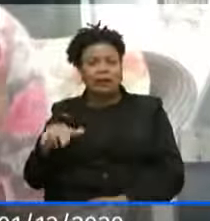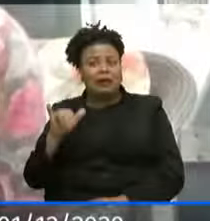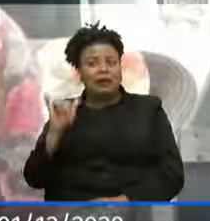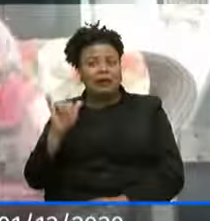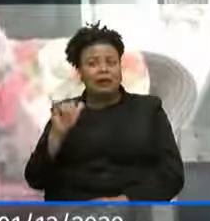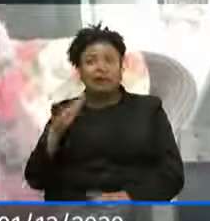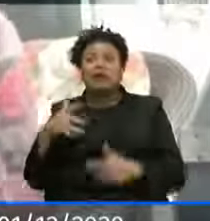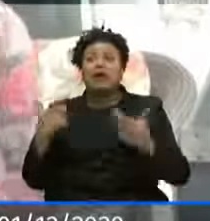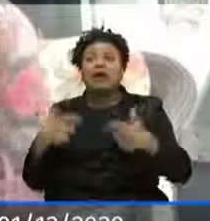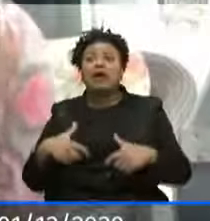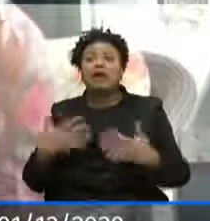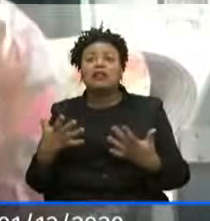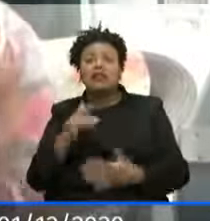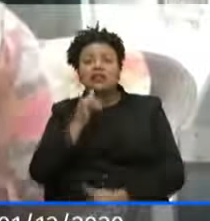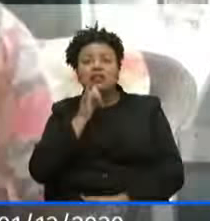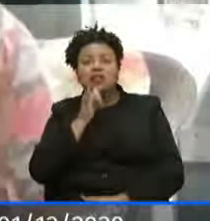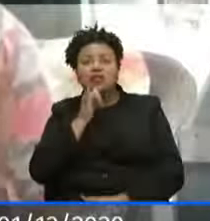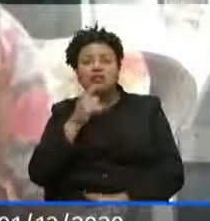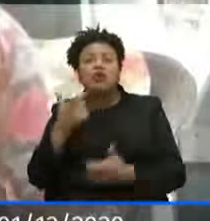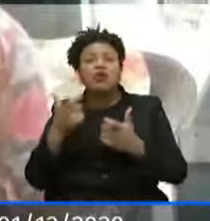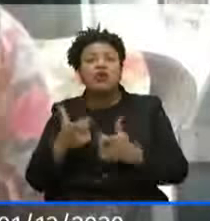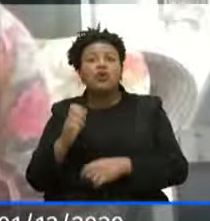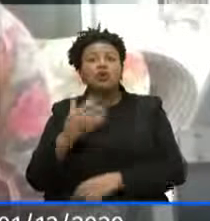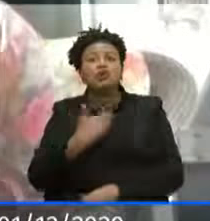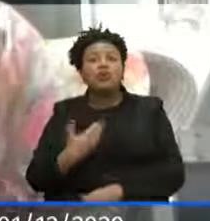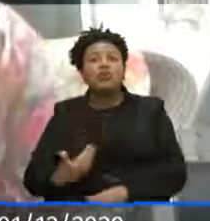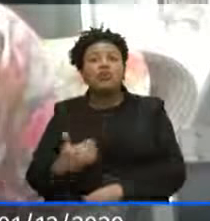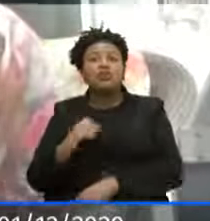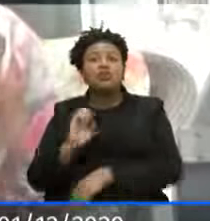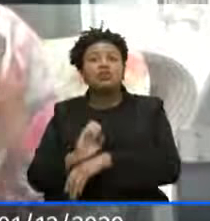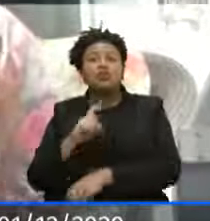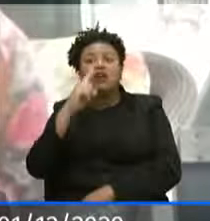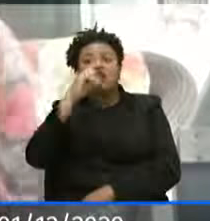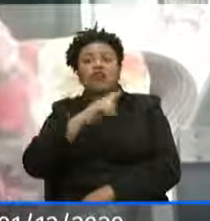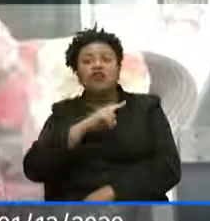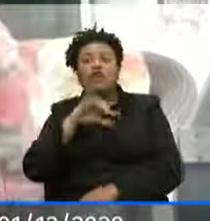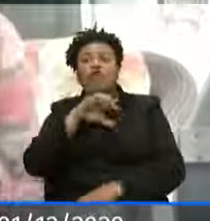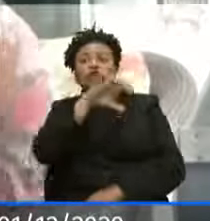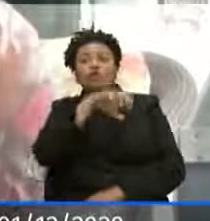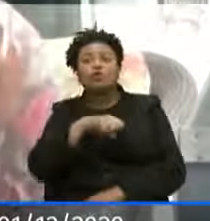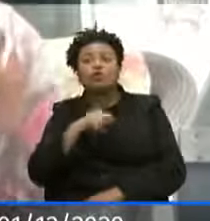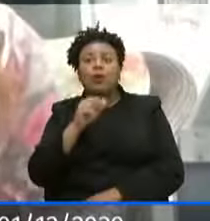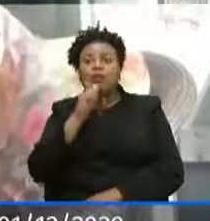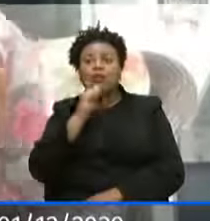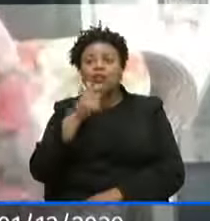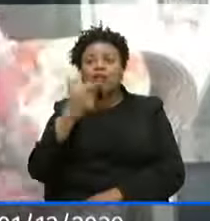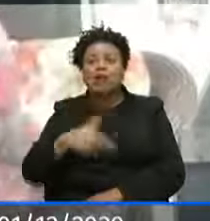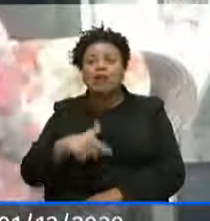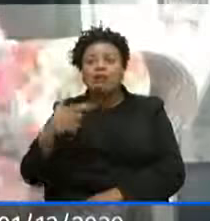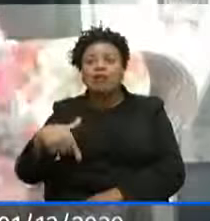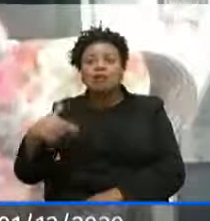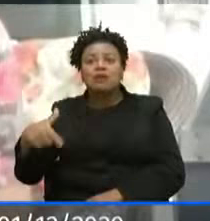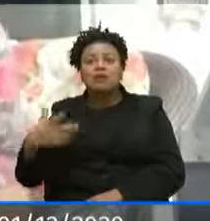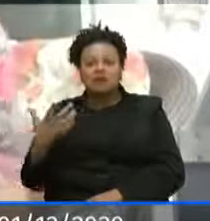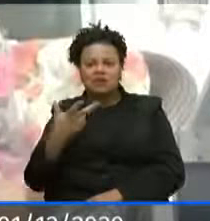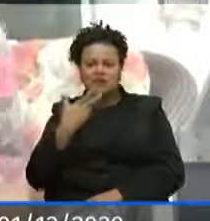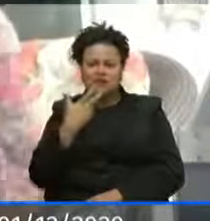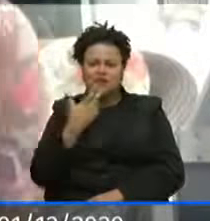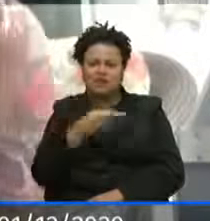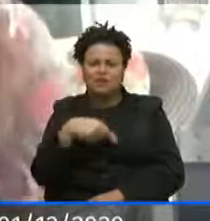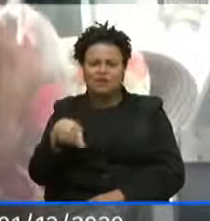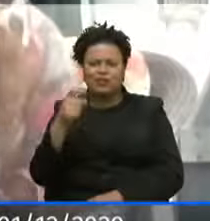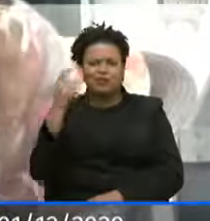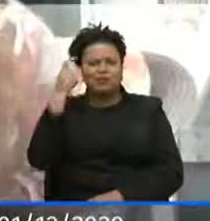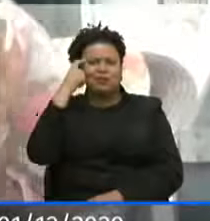cadê os testes? Onde é que o governo estadual falhou que não foi buscar testes para testar mais em larga escala? Eu quero dizer para vocês,